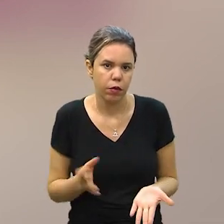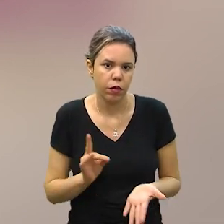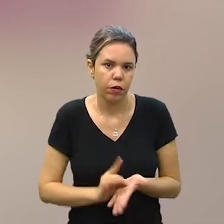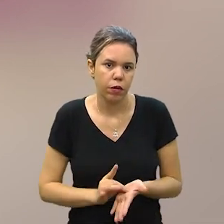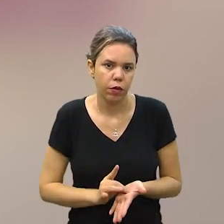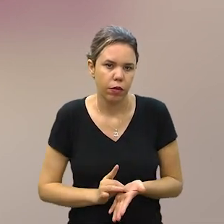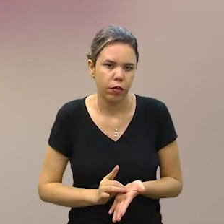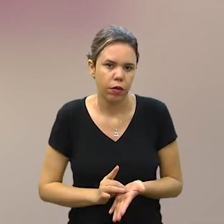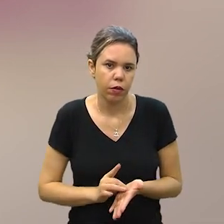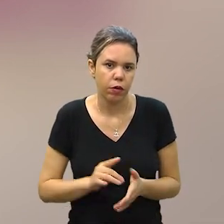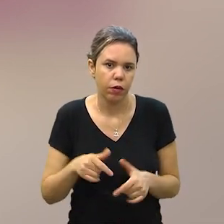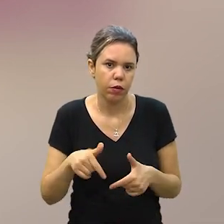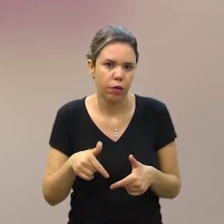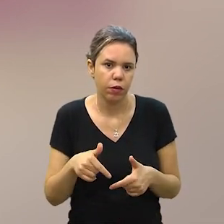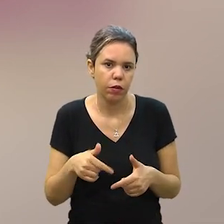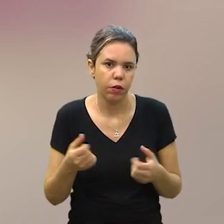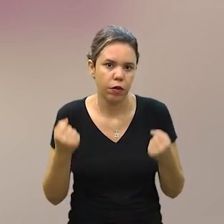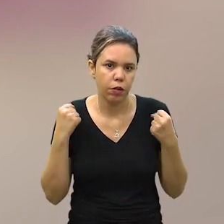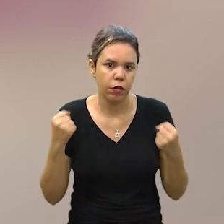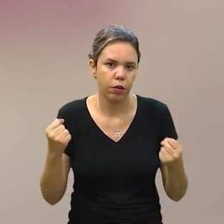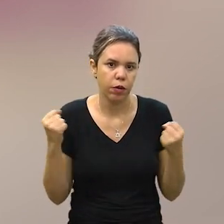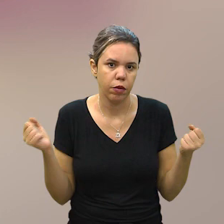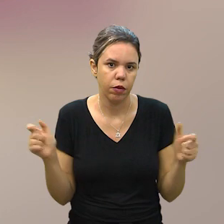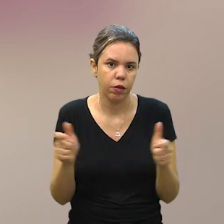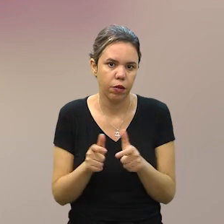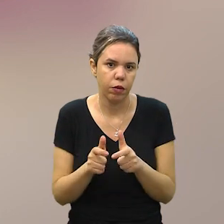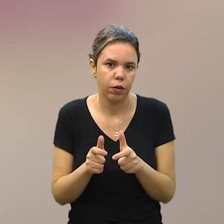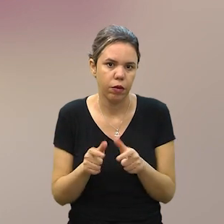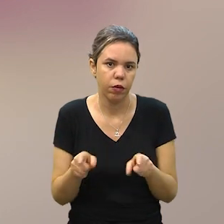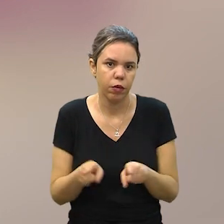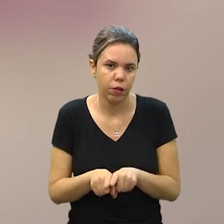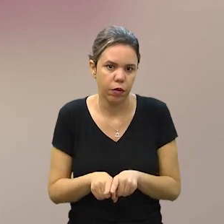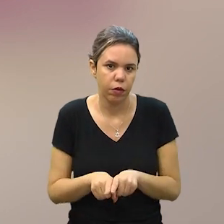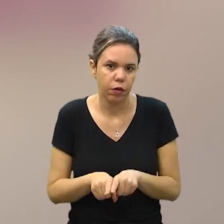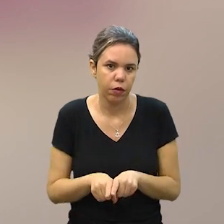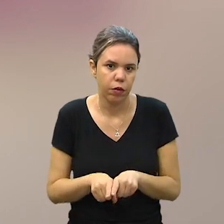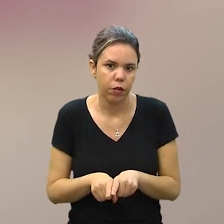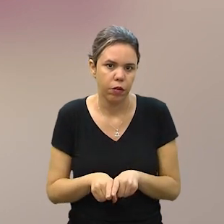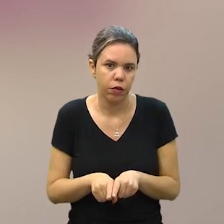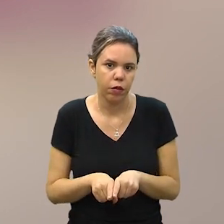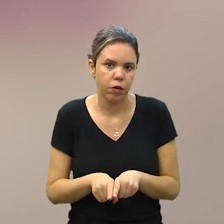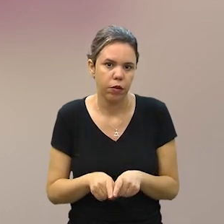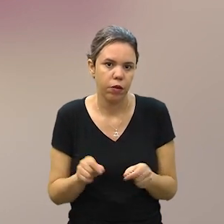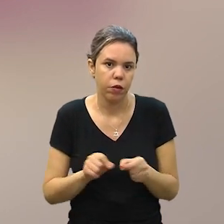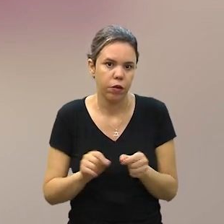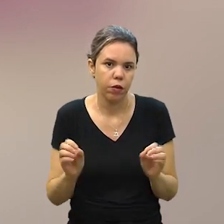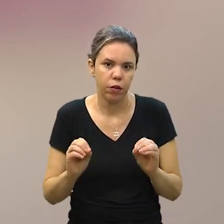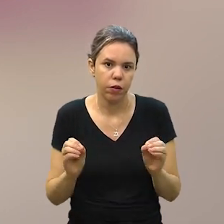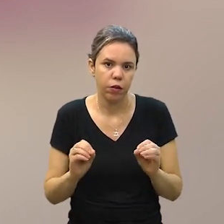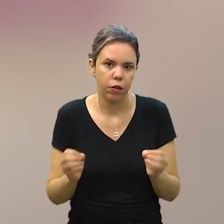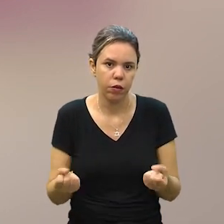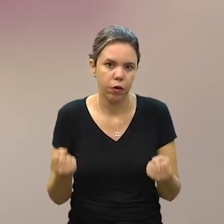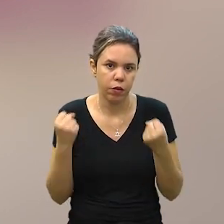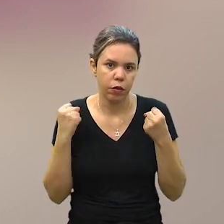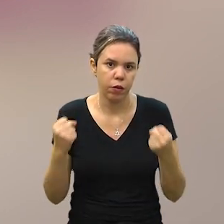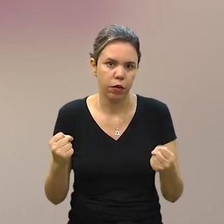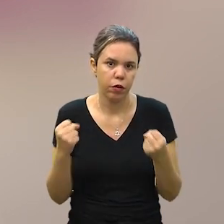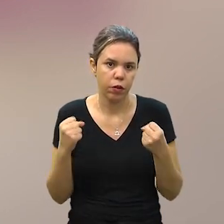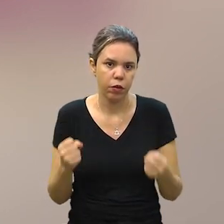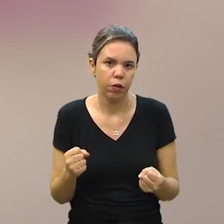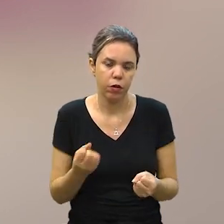O fato mesmo das atividades físicas serem reduzidas também, elas deixam de fazer essas atividades que